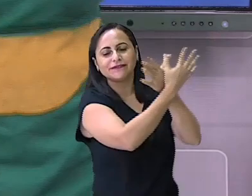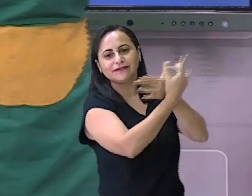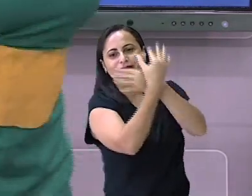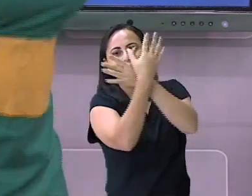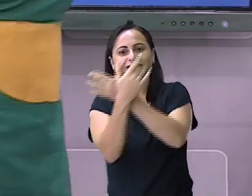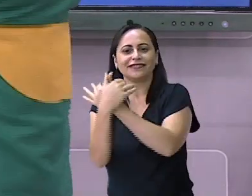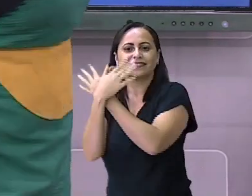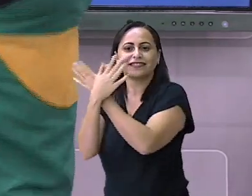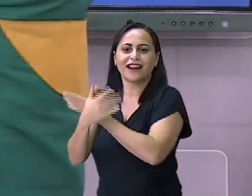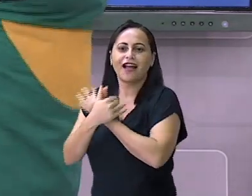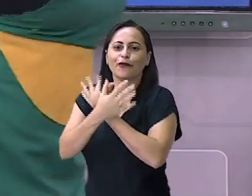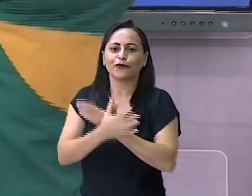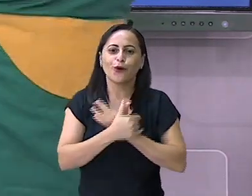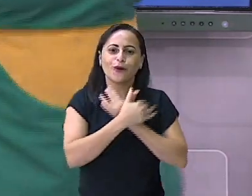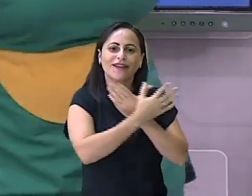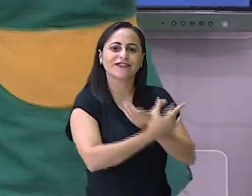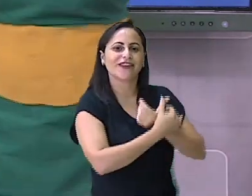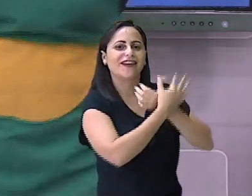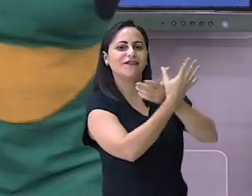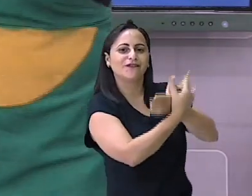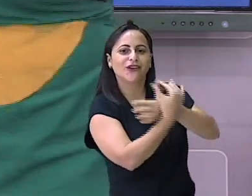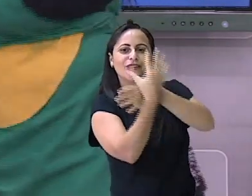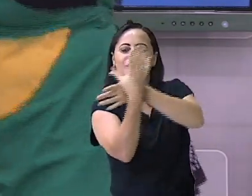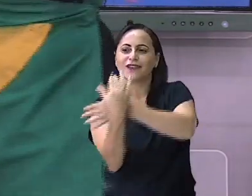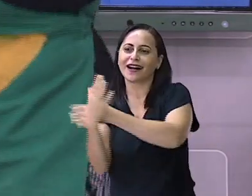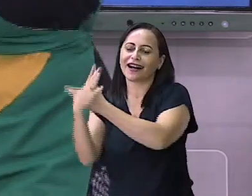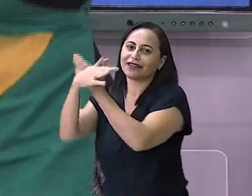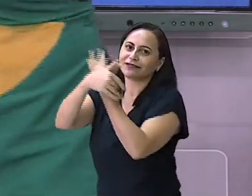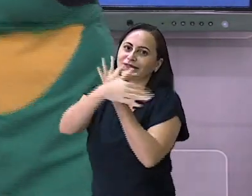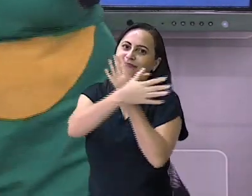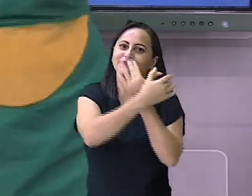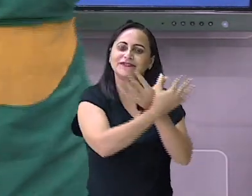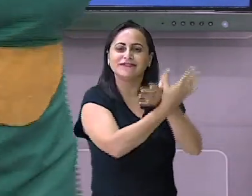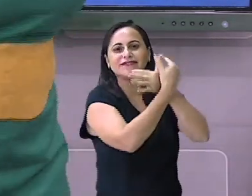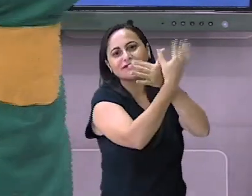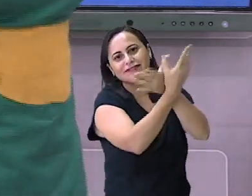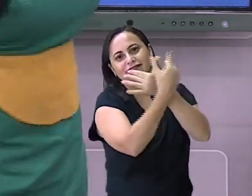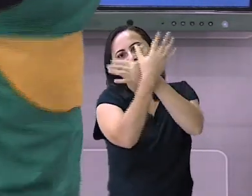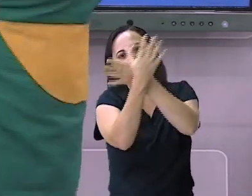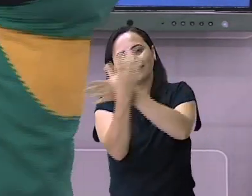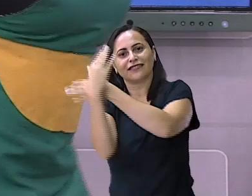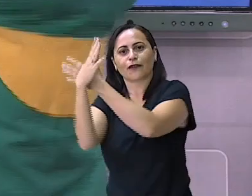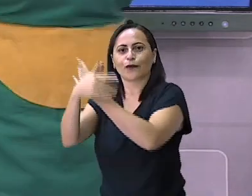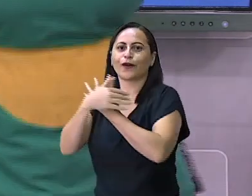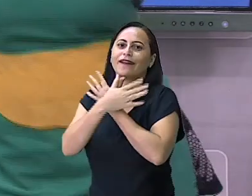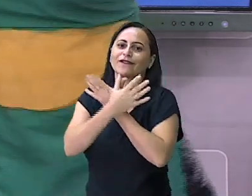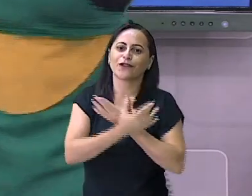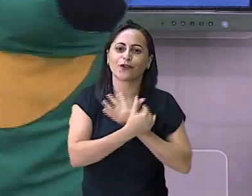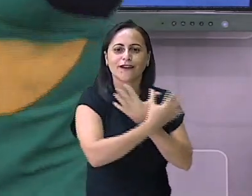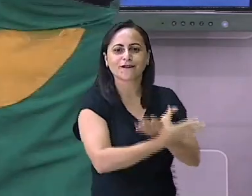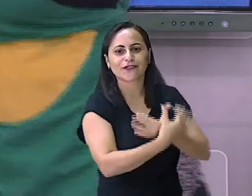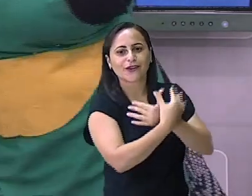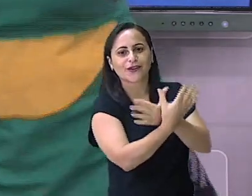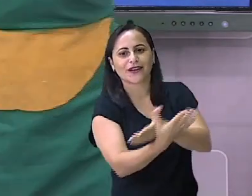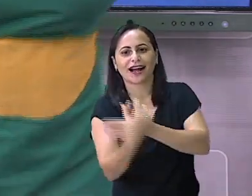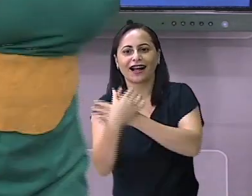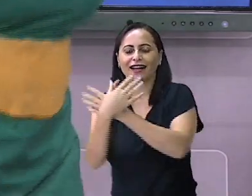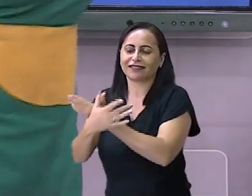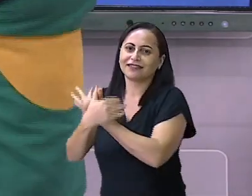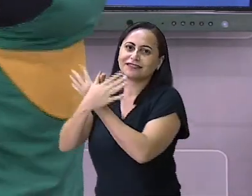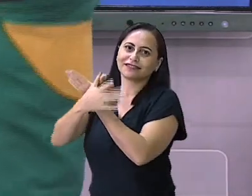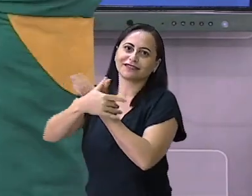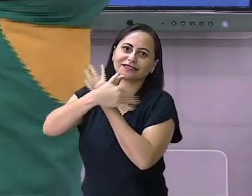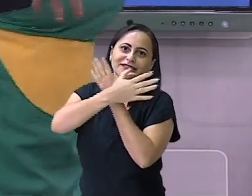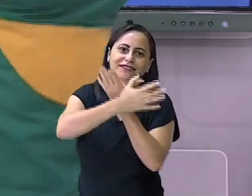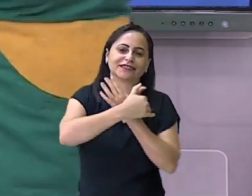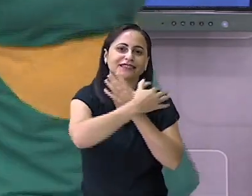voa borboleta. Voa, voa, voa, voa borboleta. Voa, voa, voa,